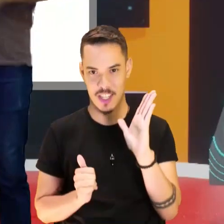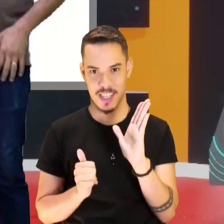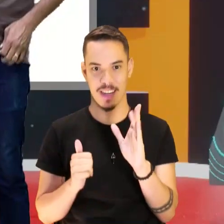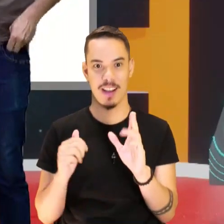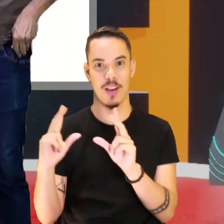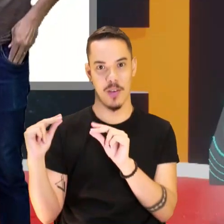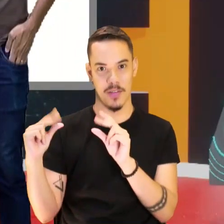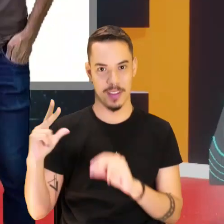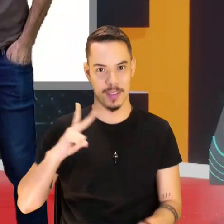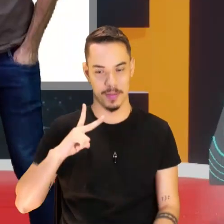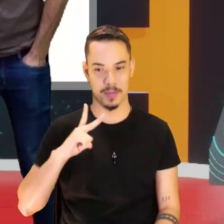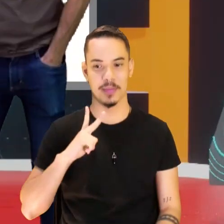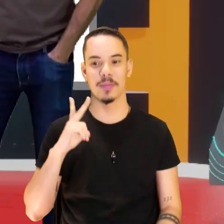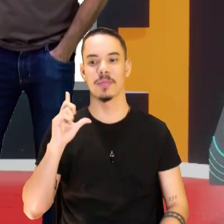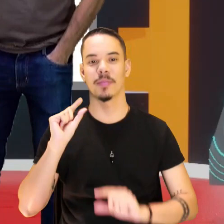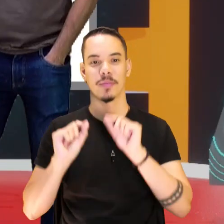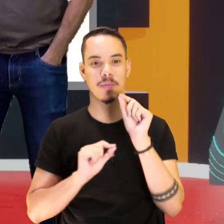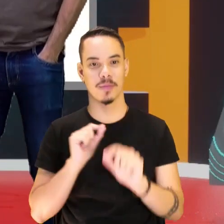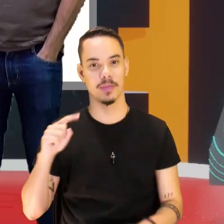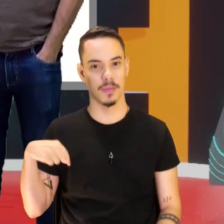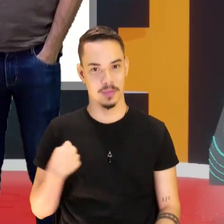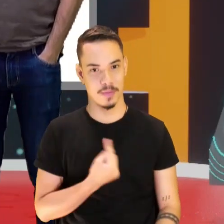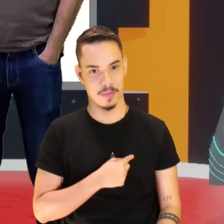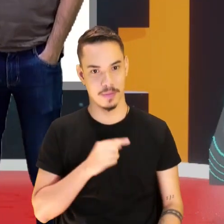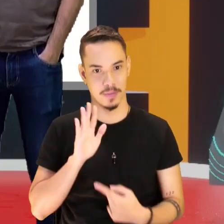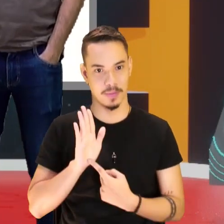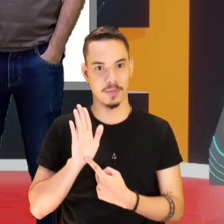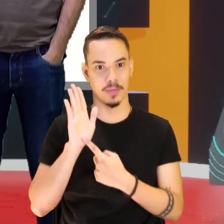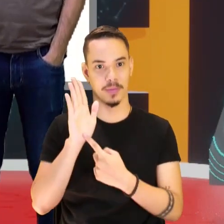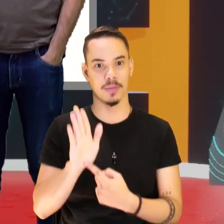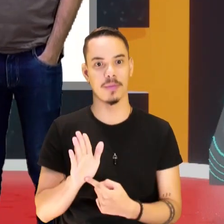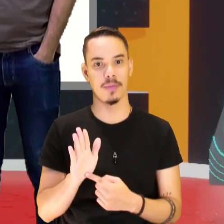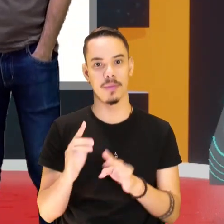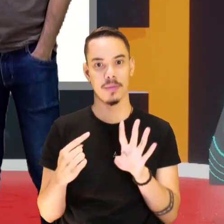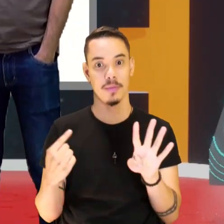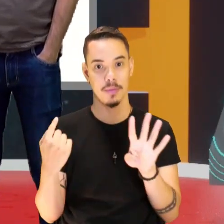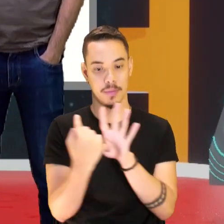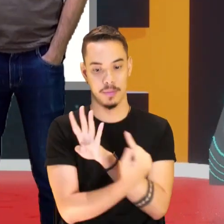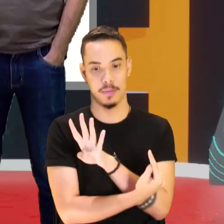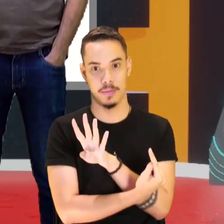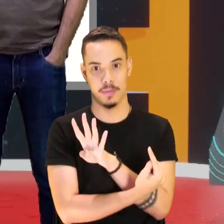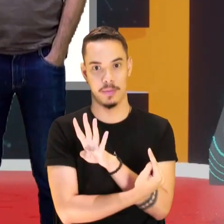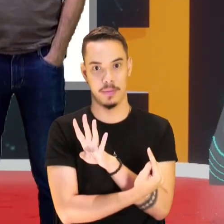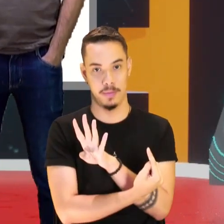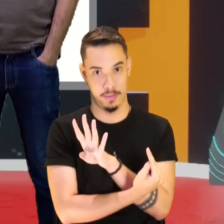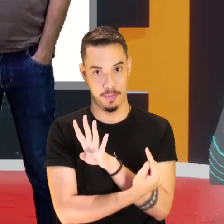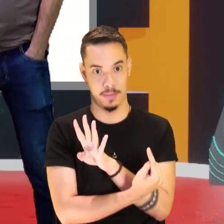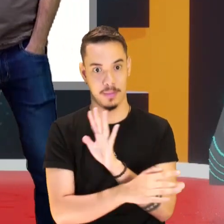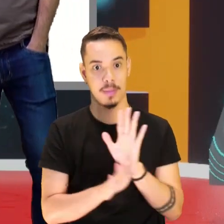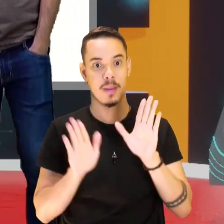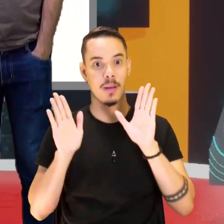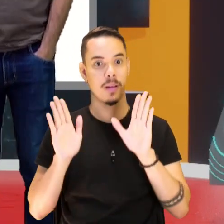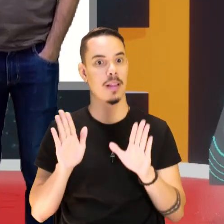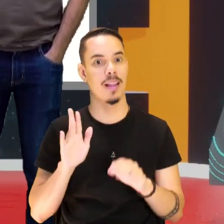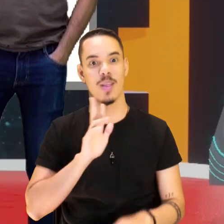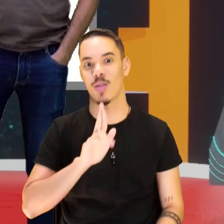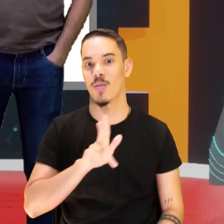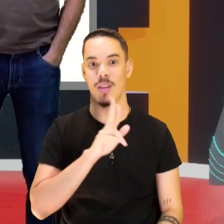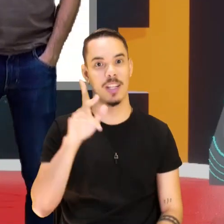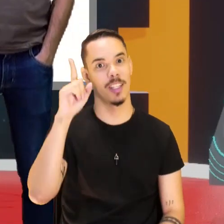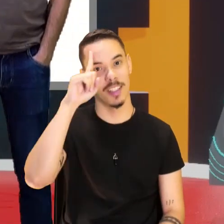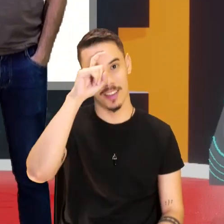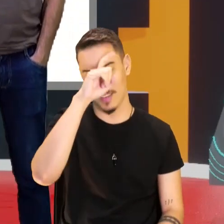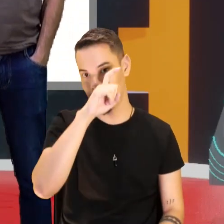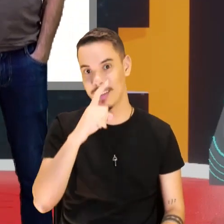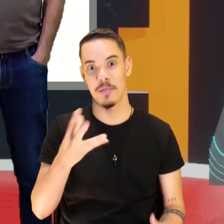não é então assim ó aqui vocês viram que a gente fez um com quatro grandezas então assim não é difícil mas é um